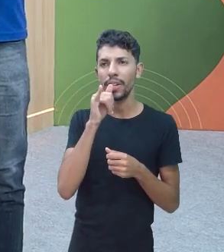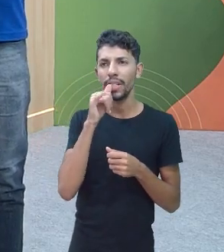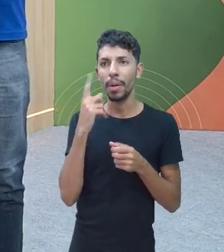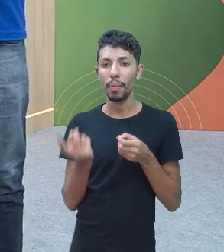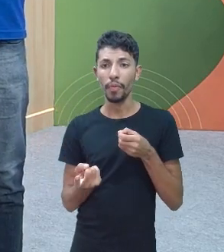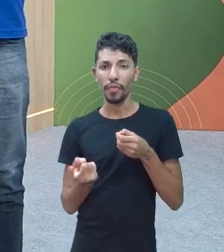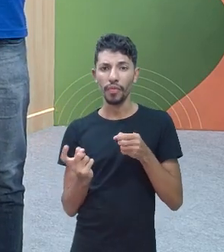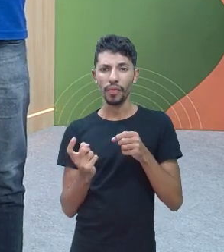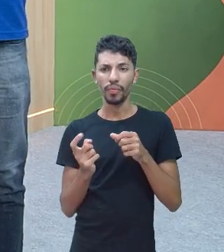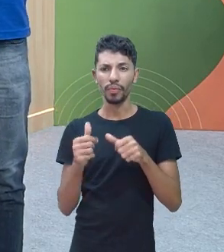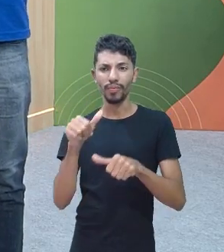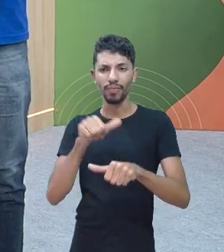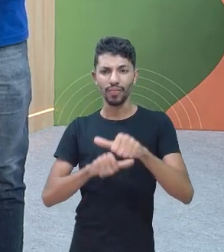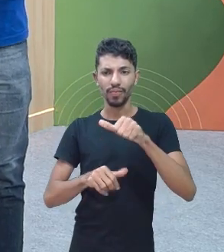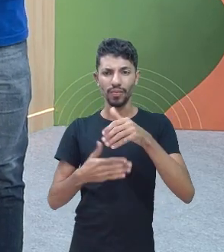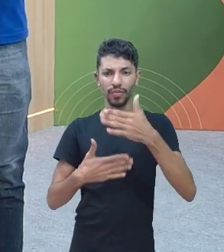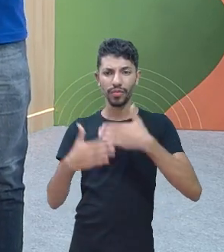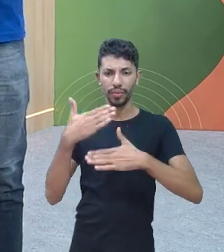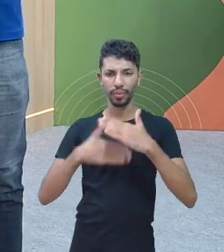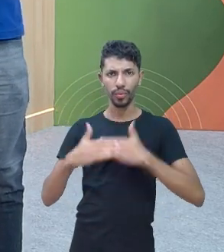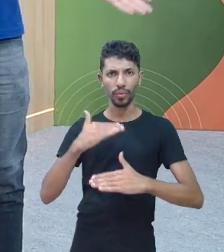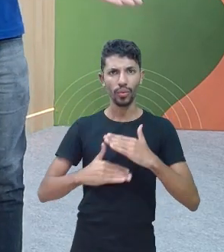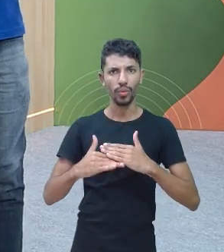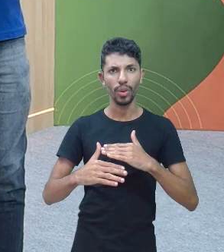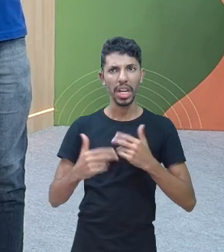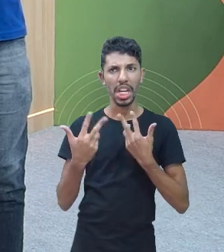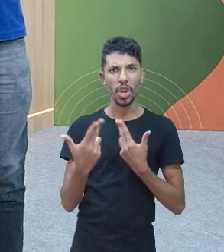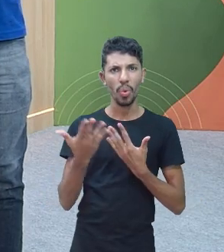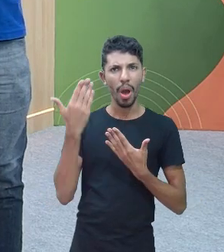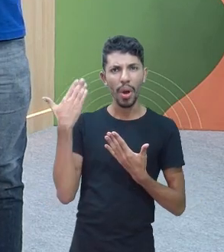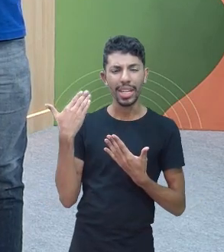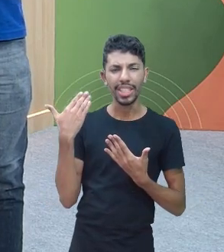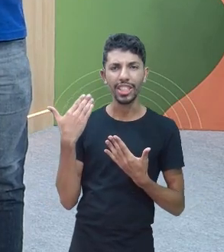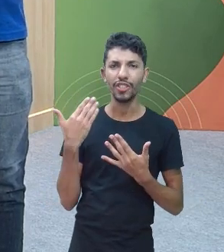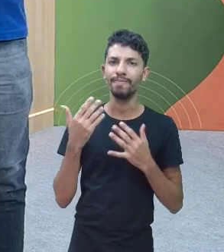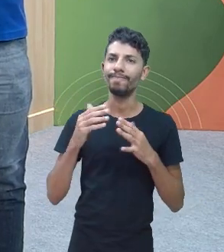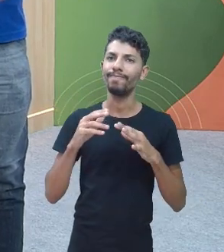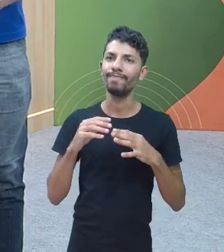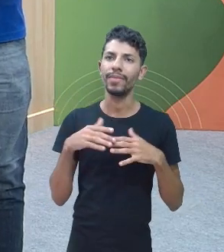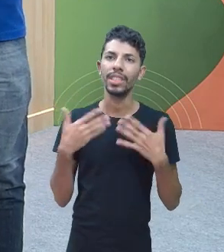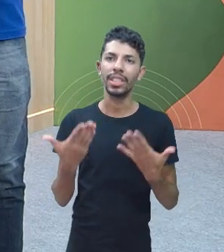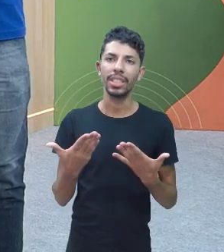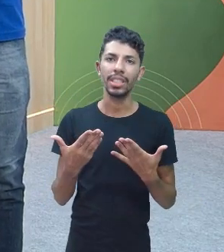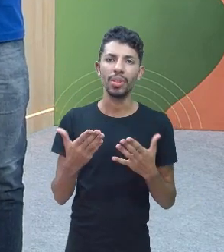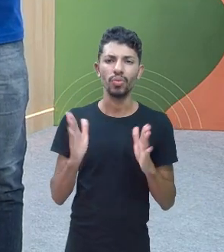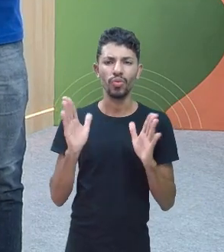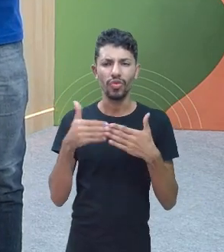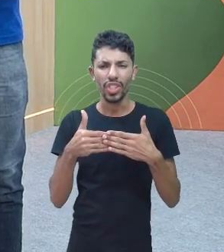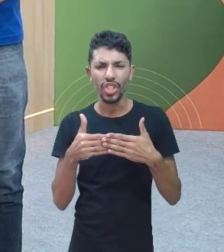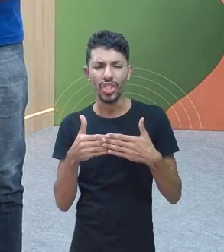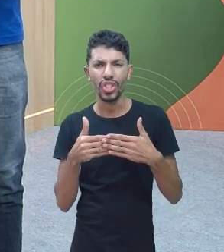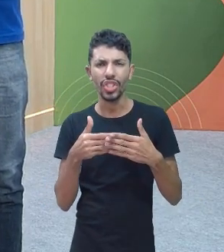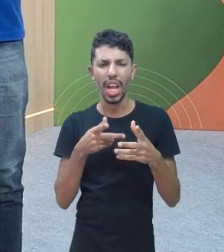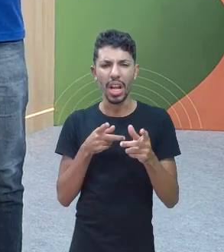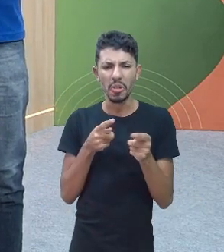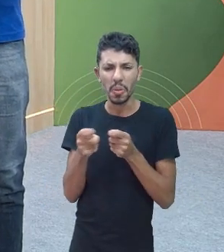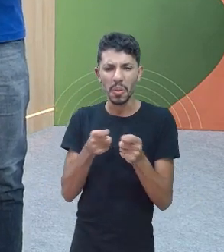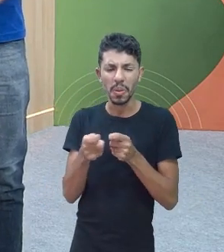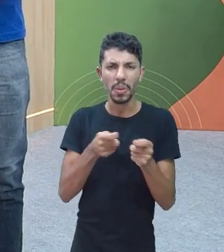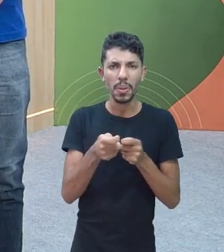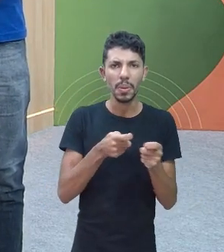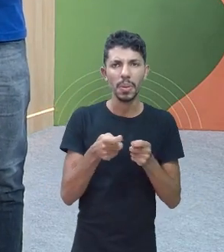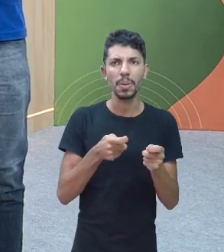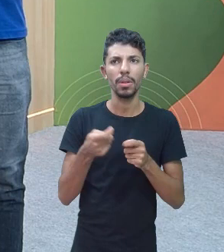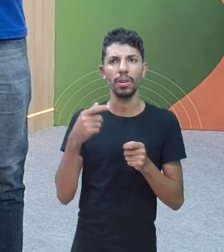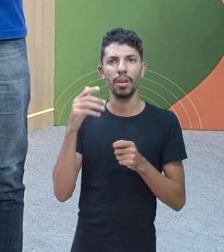retornar, fazer que o Brasil retornasse à condição que existia antes, não é? Com os portos fechados, sob o intenso controle português, até